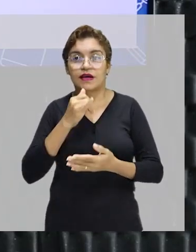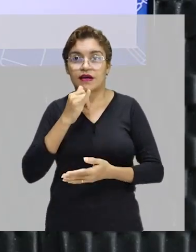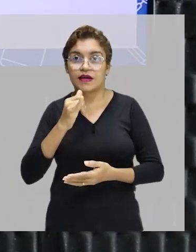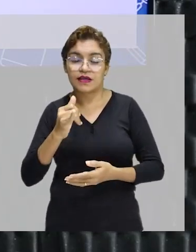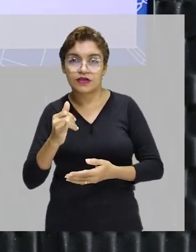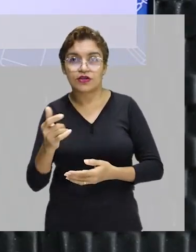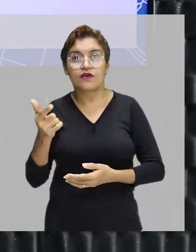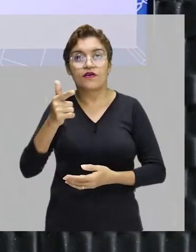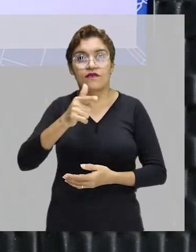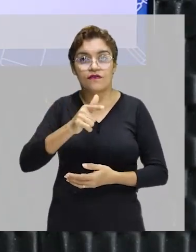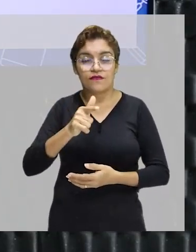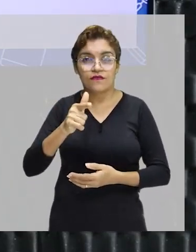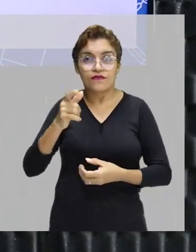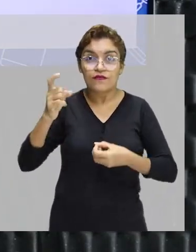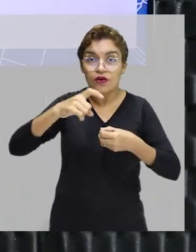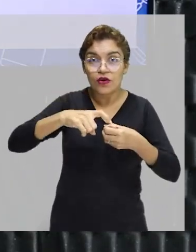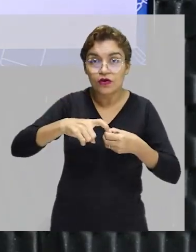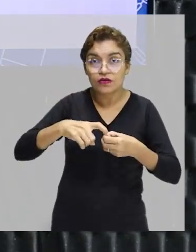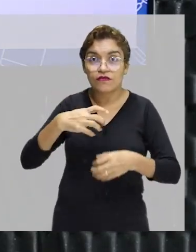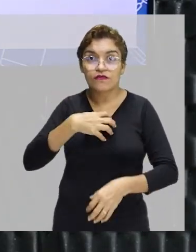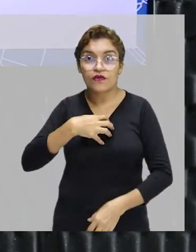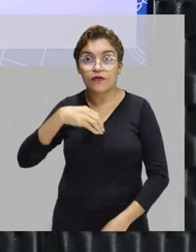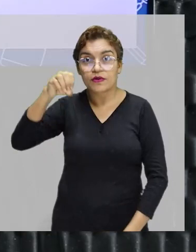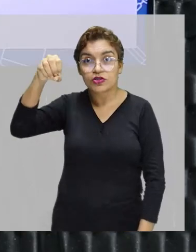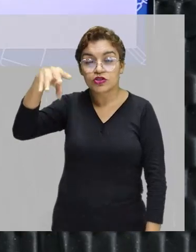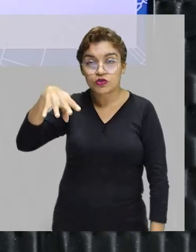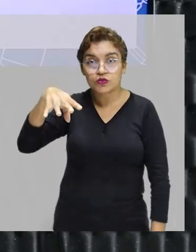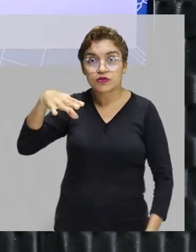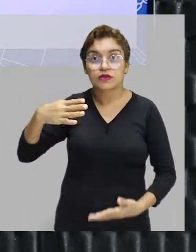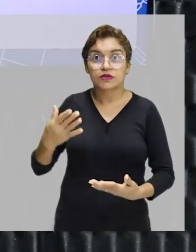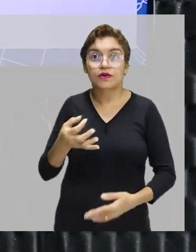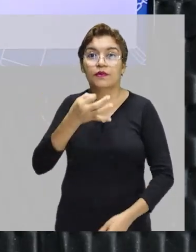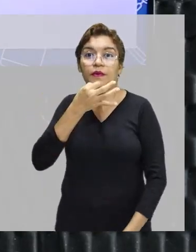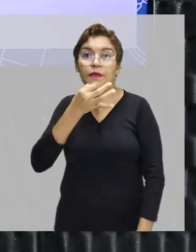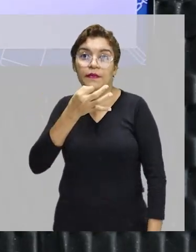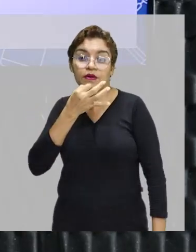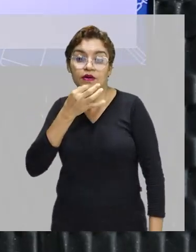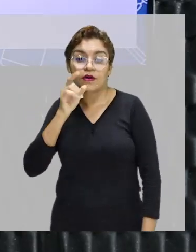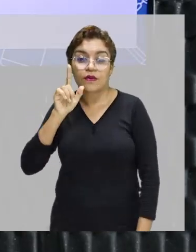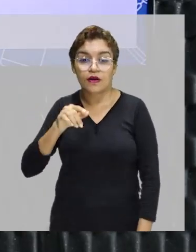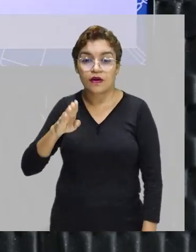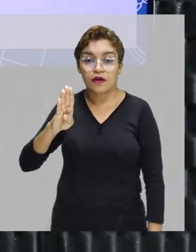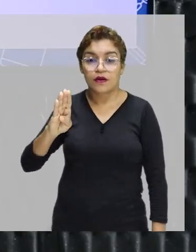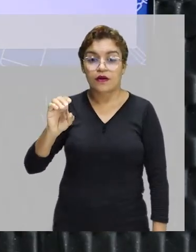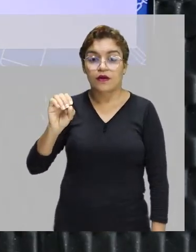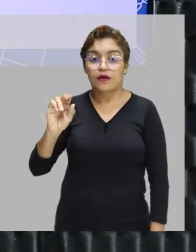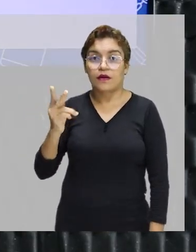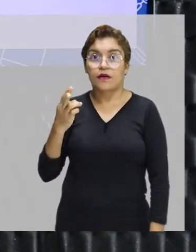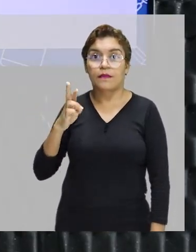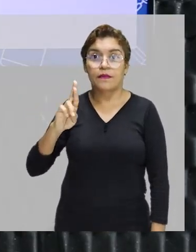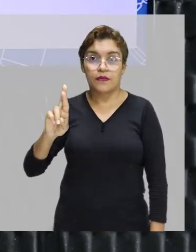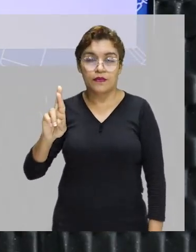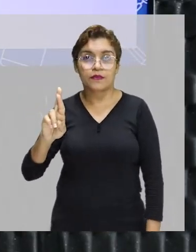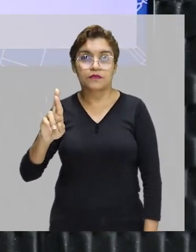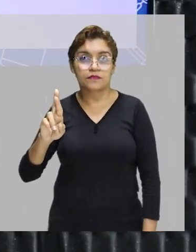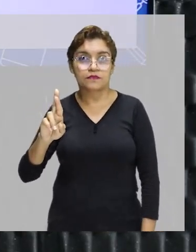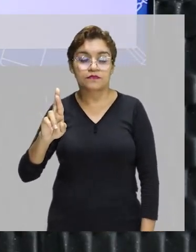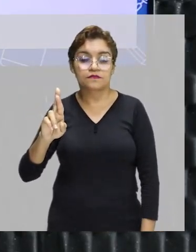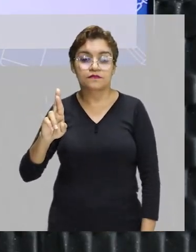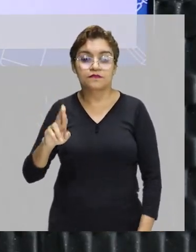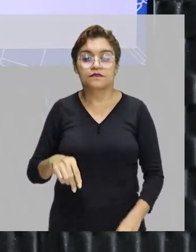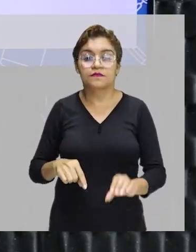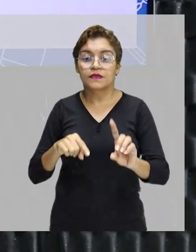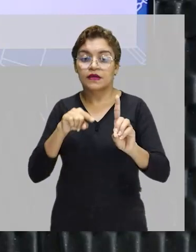na forma de luz. Ok? Quem trouxe essa ideia, essa explicação, foi o Niels Bohr. A alternativa correta, a